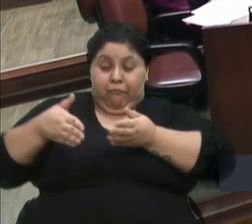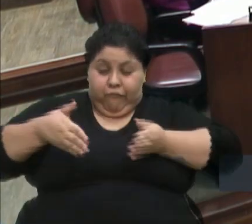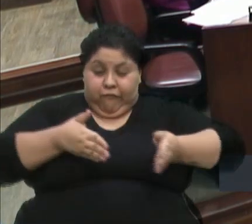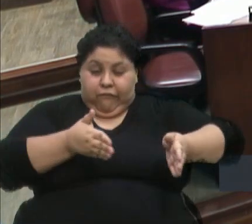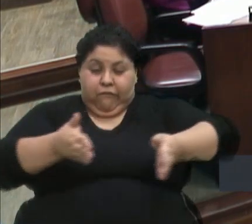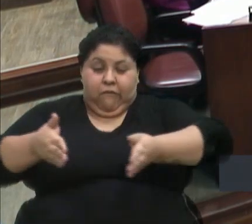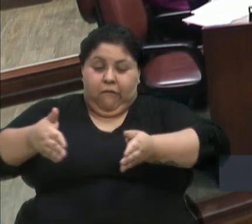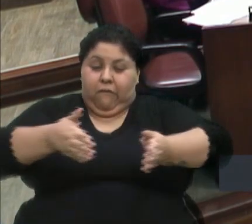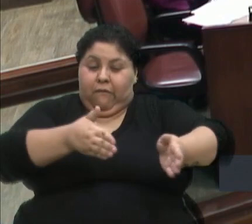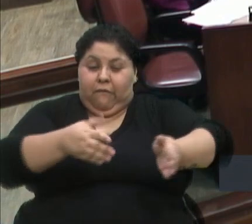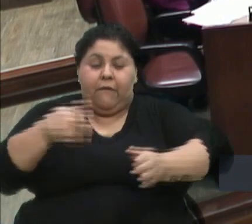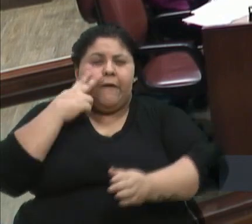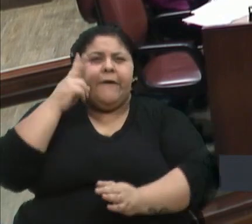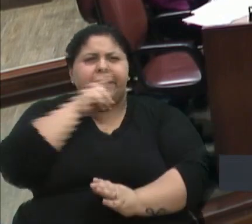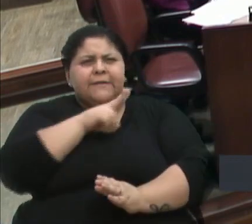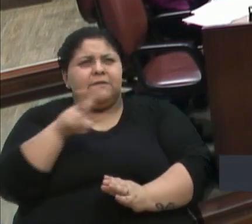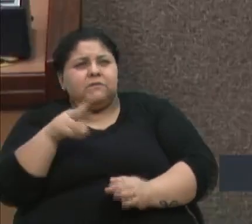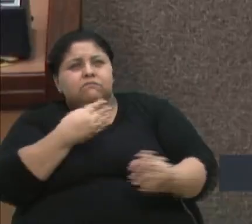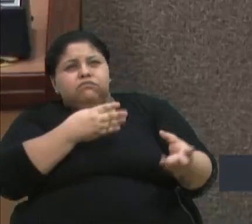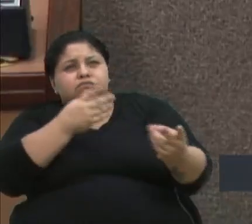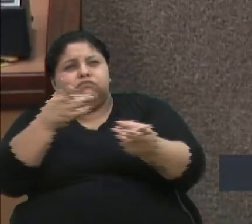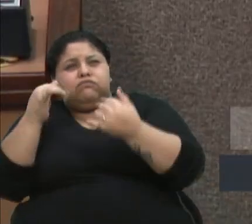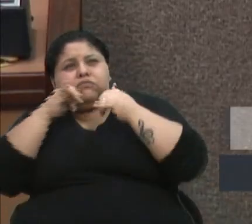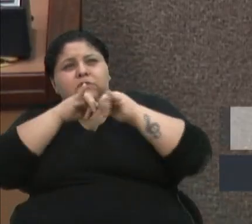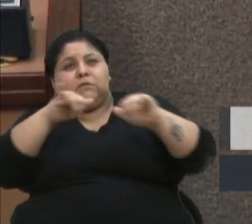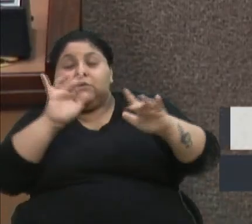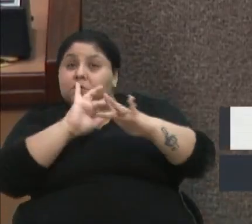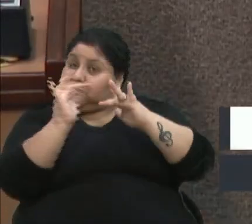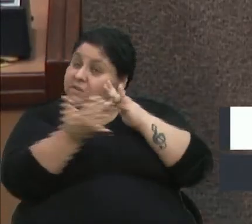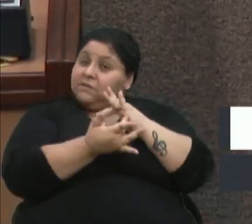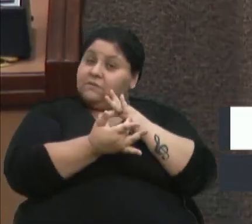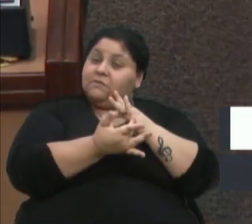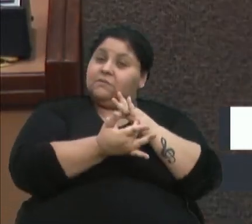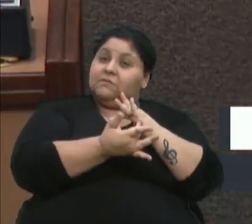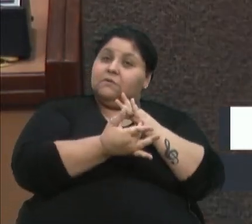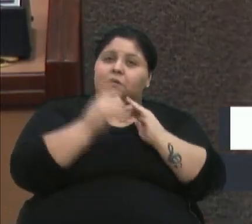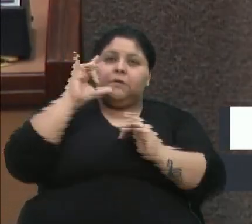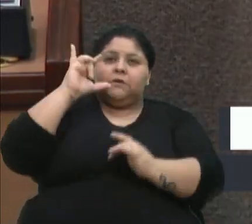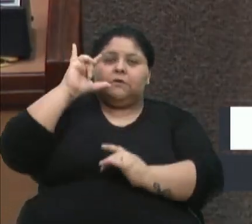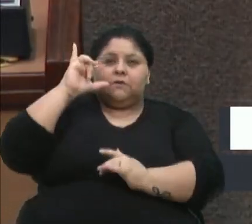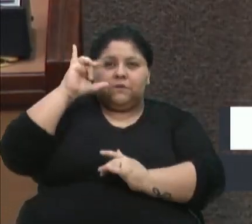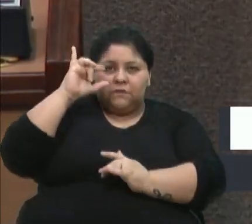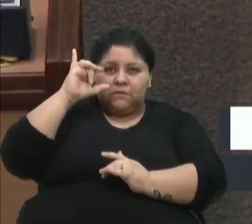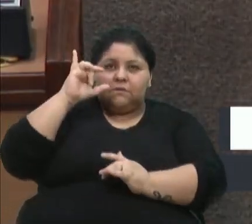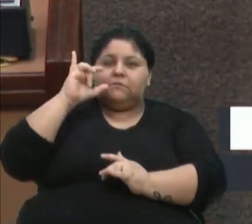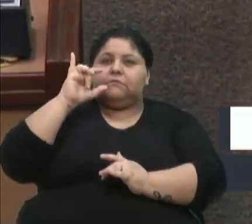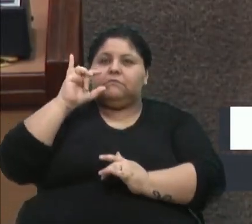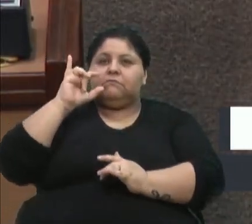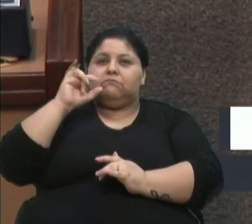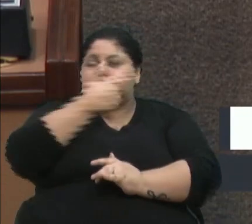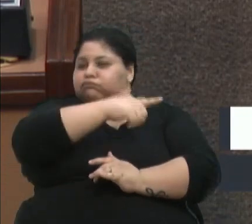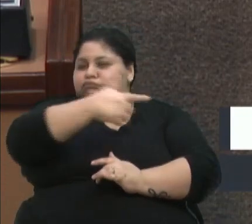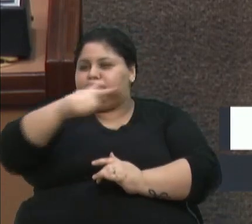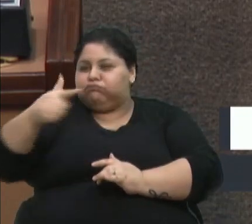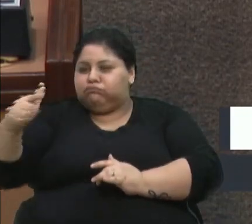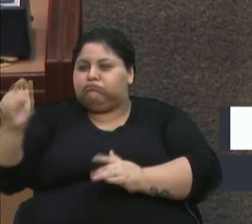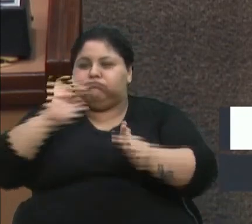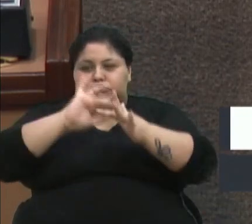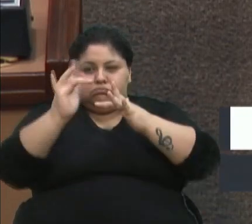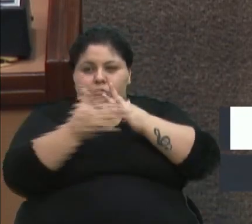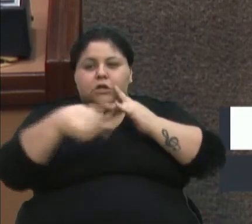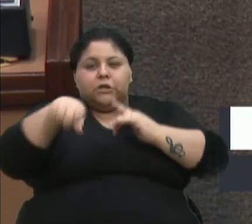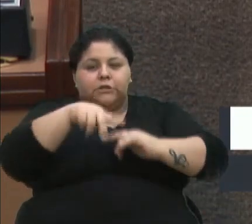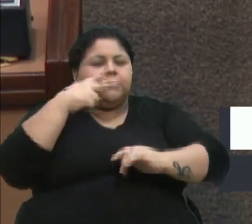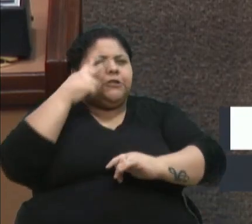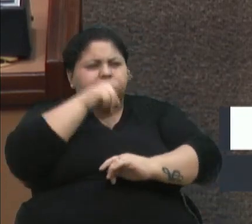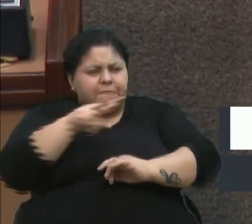gente vê a repercussão de um evento como esse nas redes sociais. No Instagram, enfim, em outras redes sociais, a gente viu a